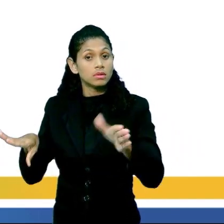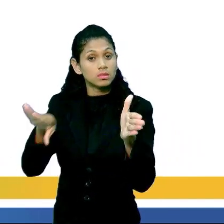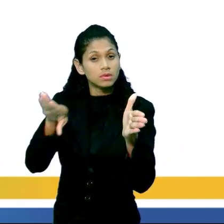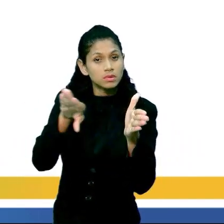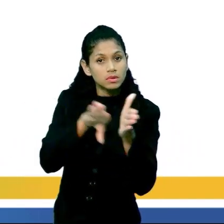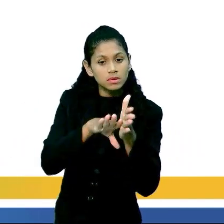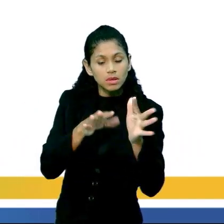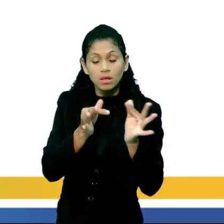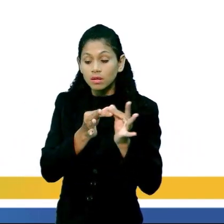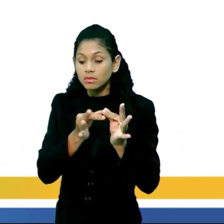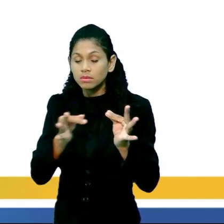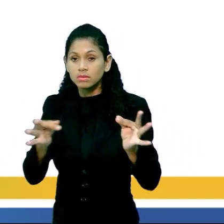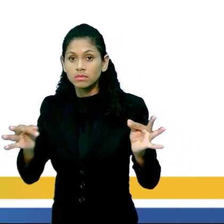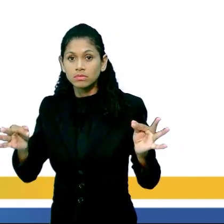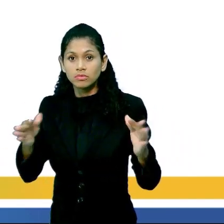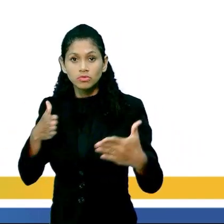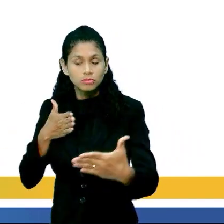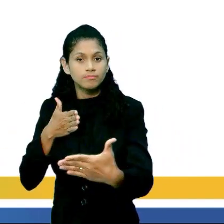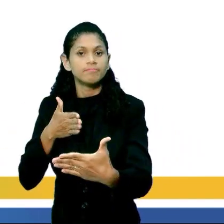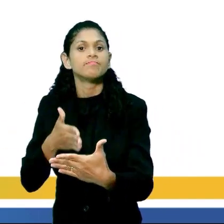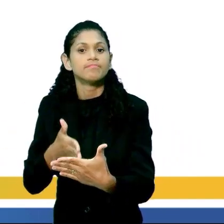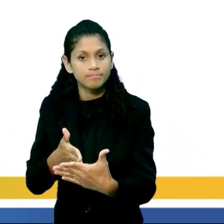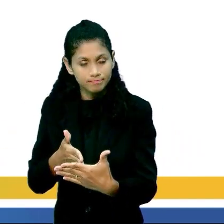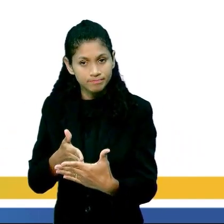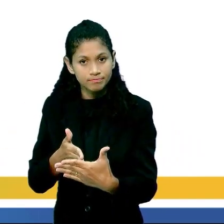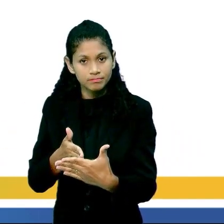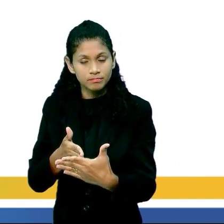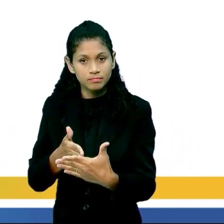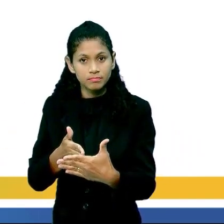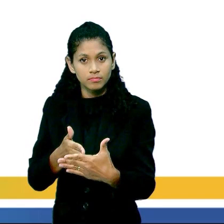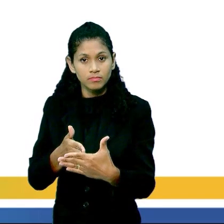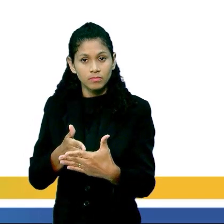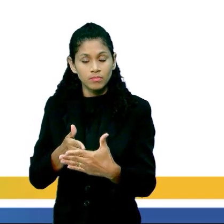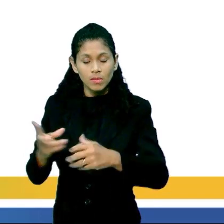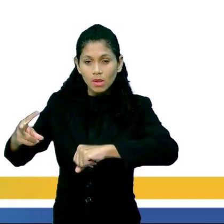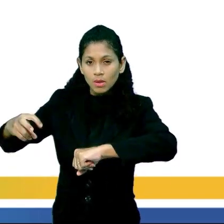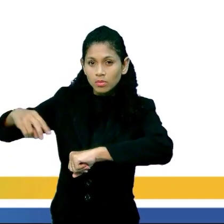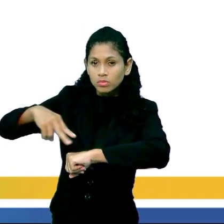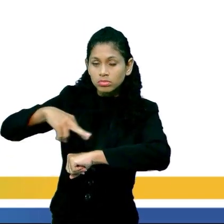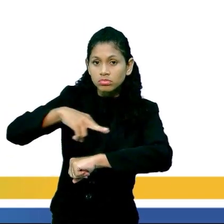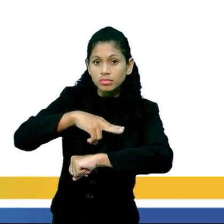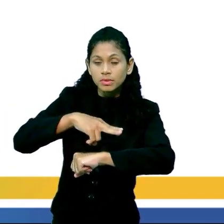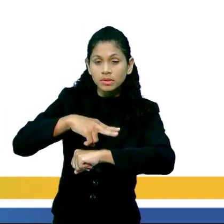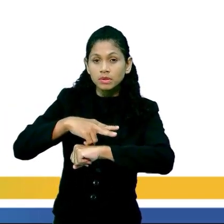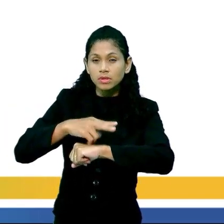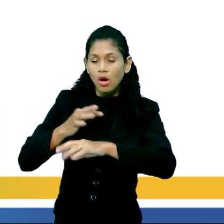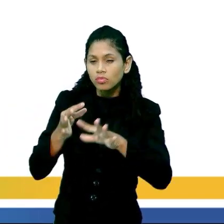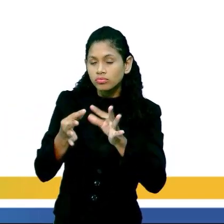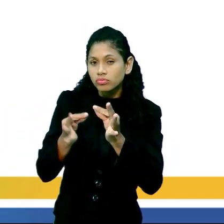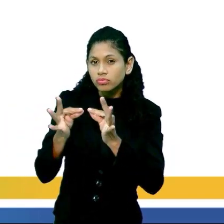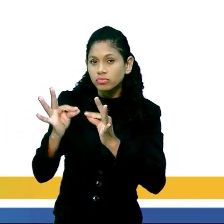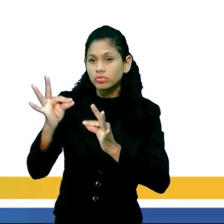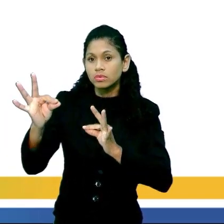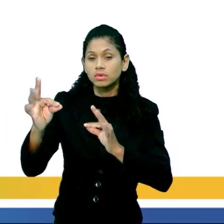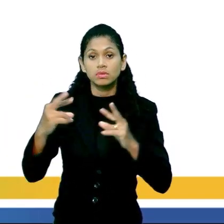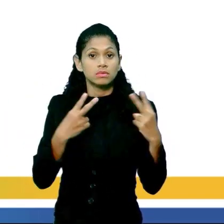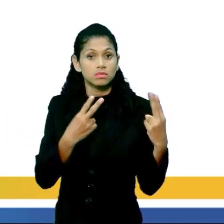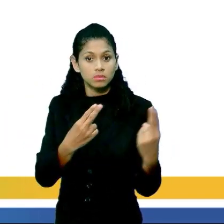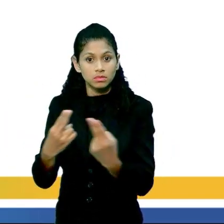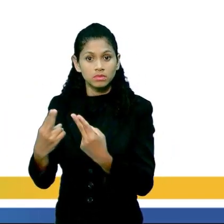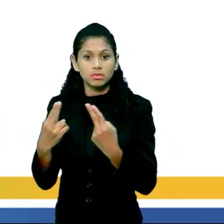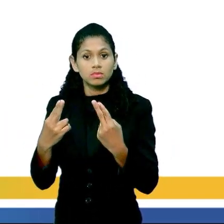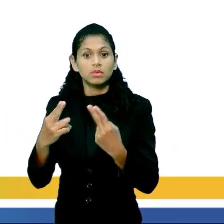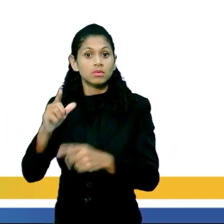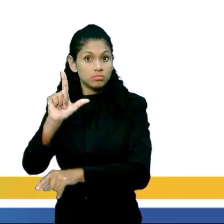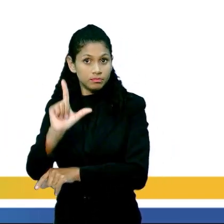desta forma, a mesma distância L. Tudo bem? Ó, a mesma distância L. Os trechos